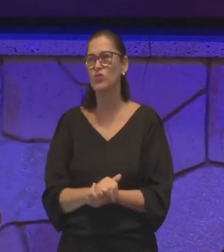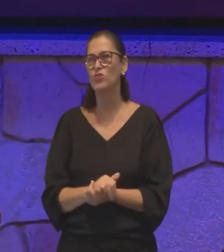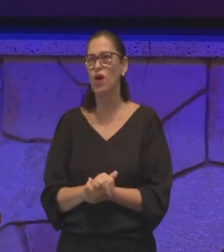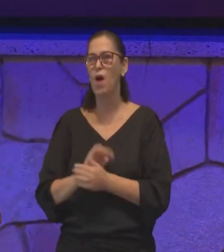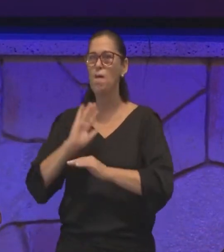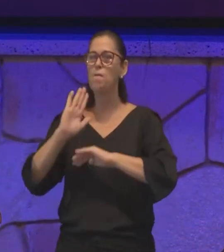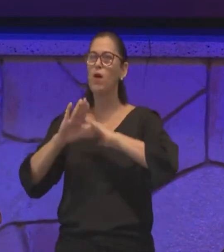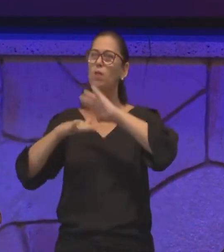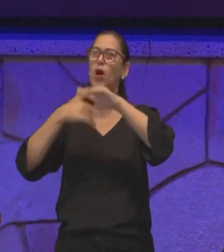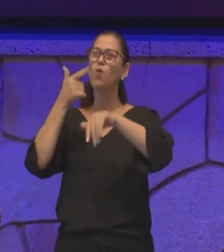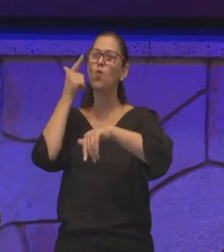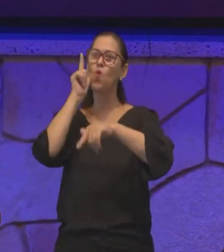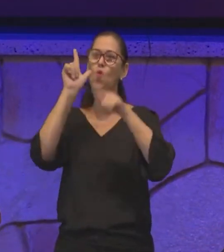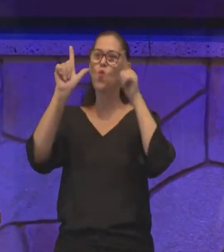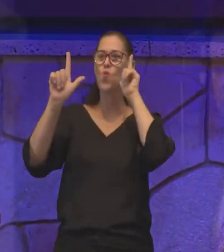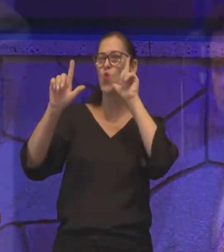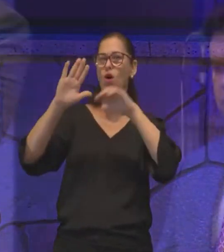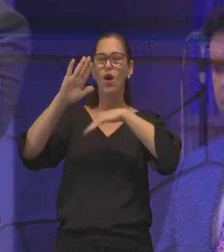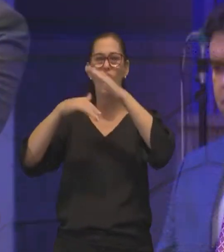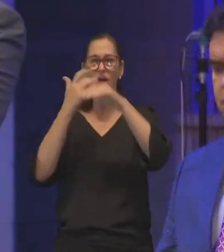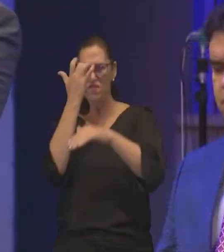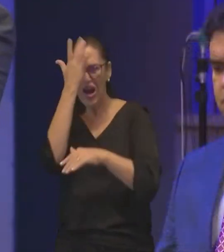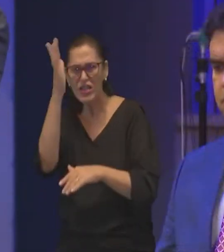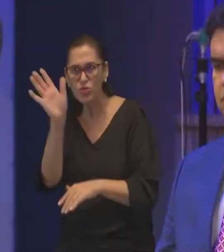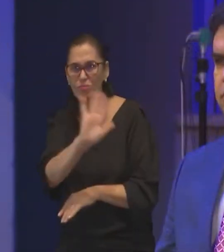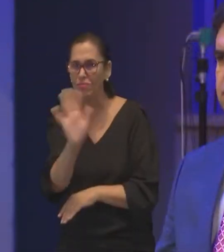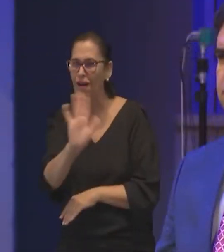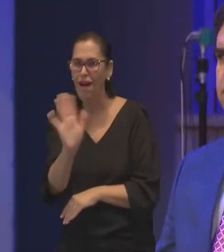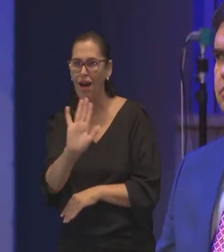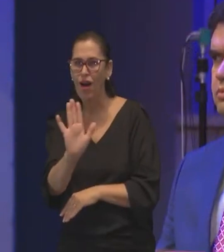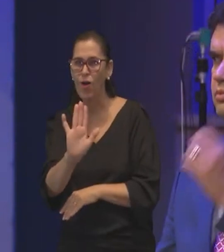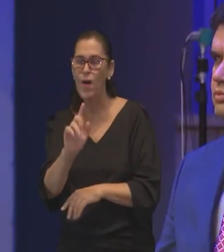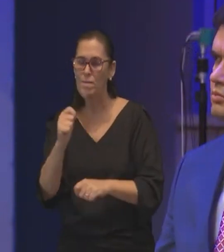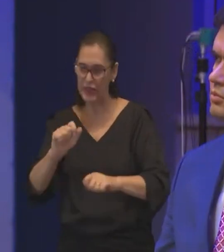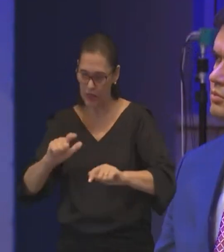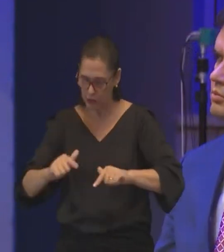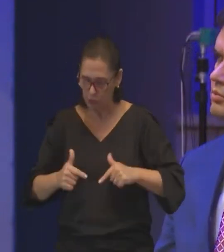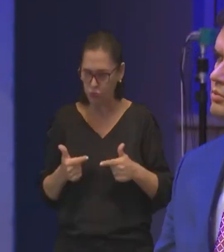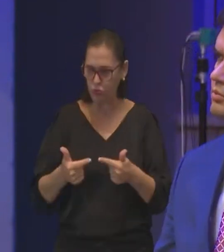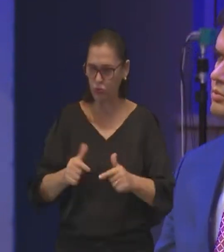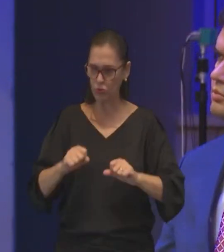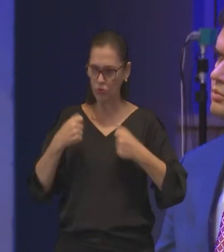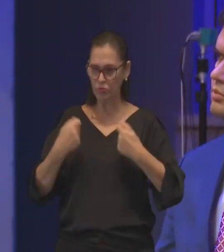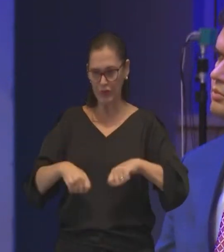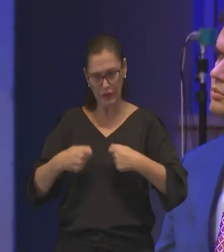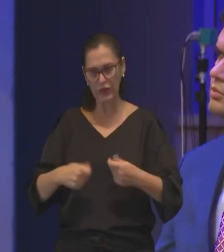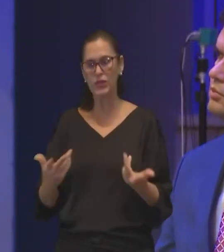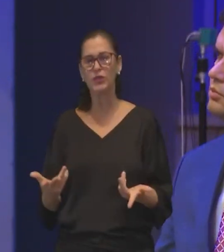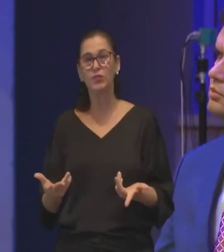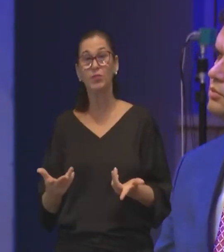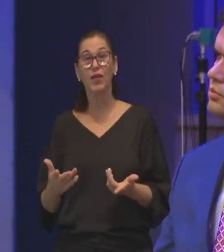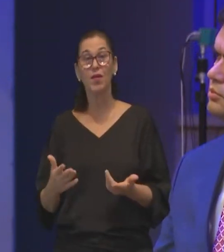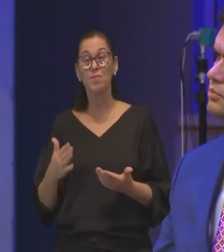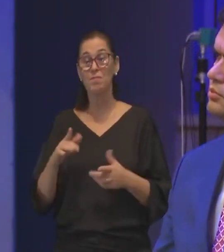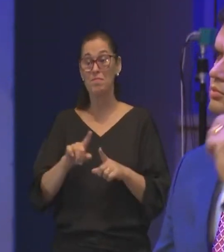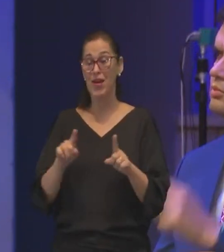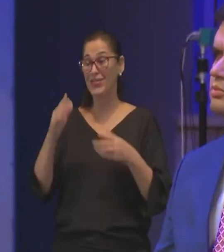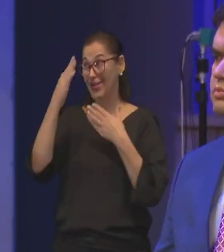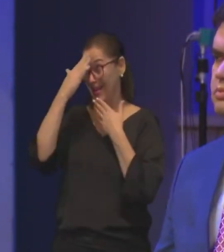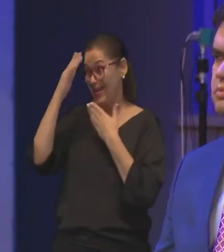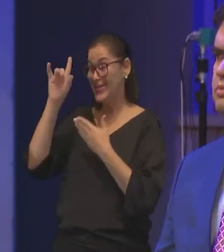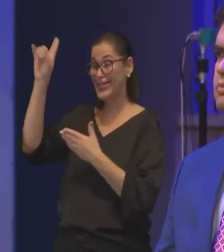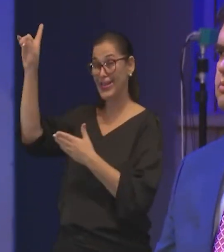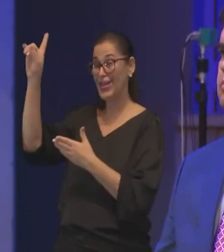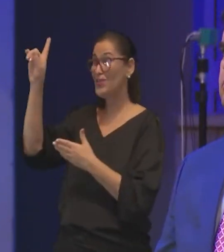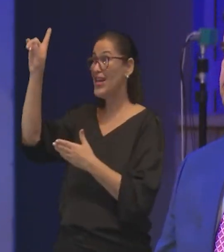processo de conquista, de desenvolvimento é fácil. Exige muita luta. Mas graças a Deus que José tem a aprovação de Deus.